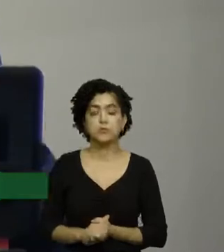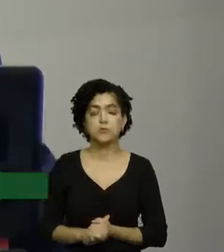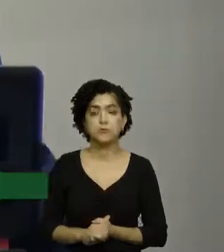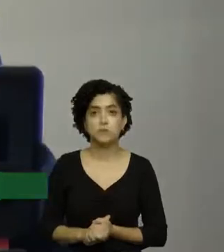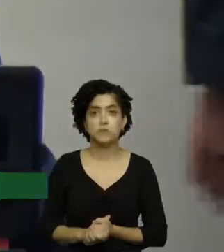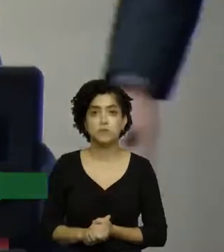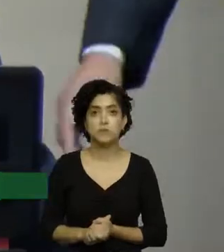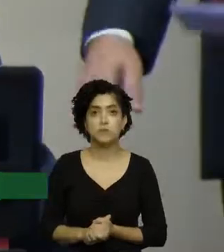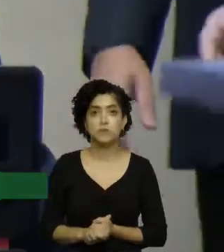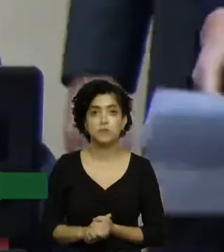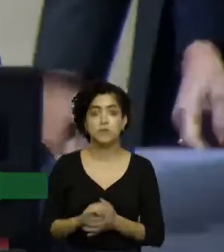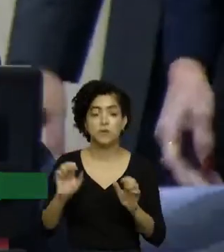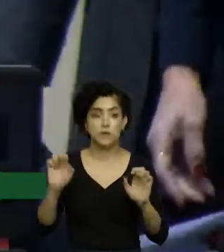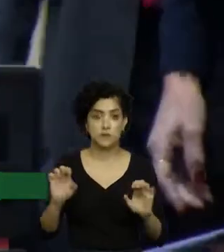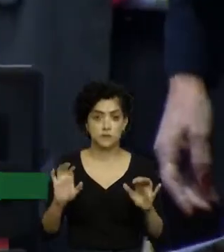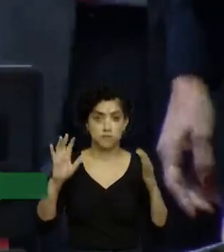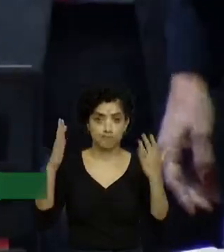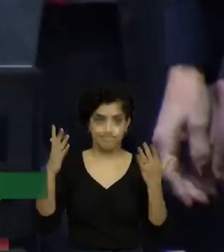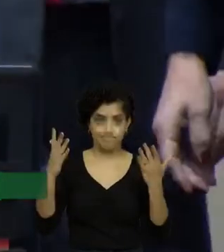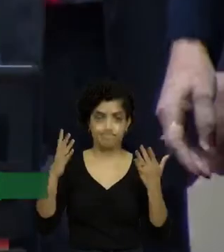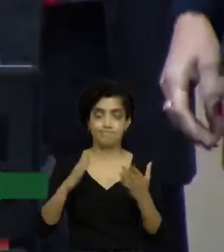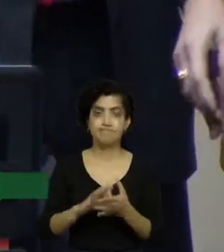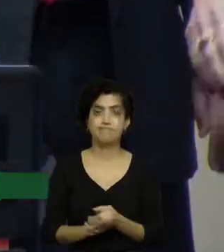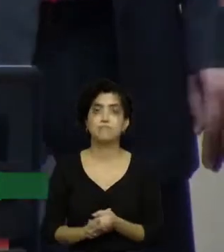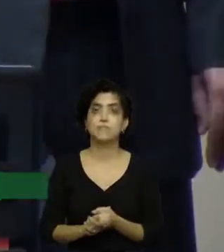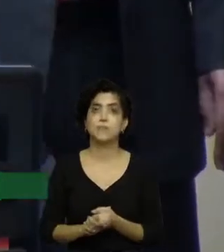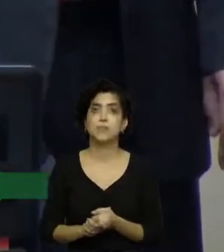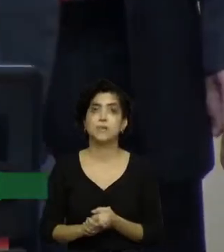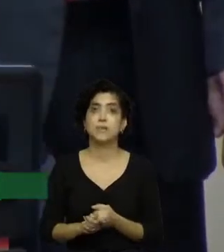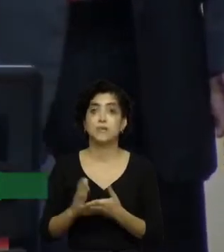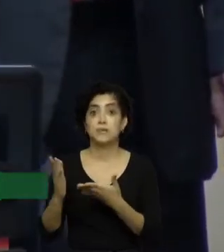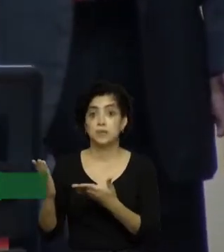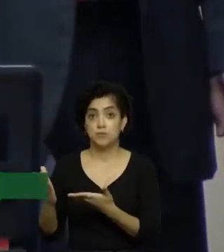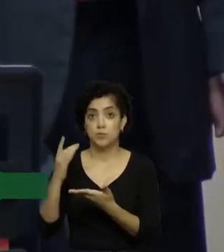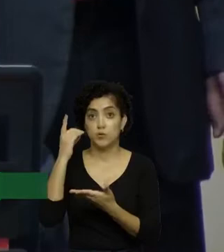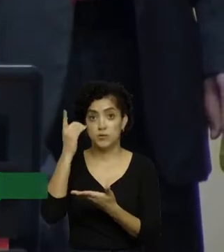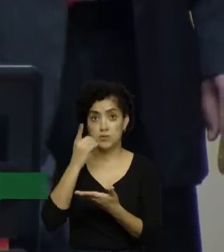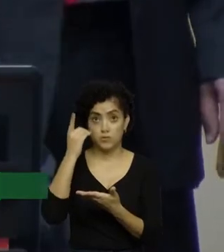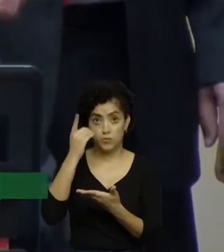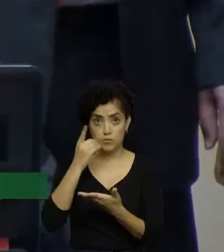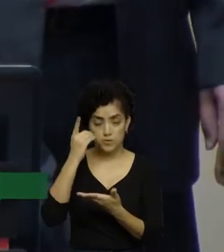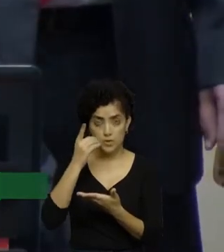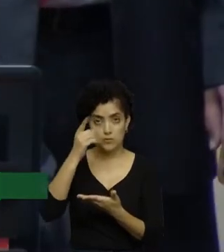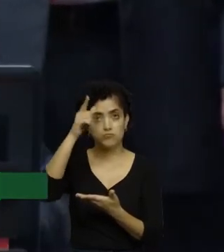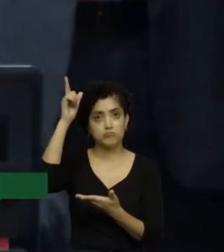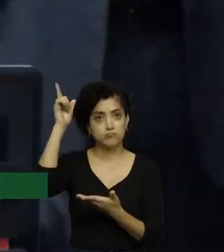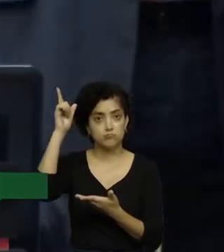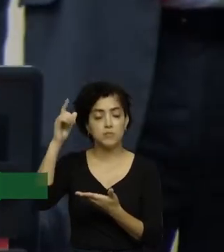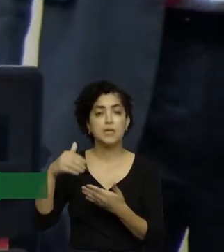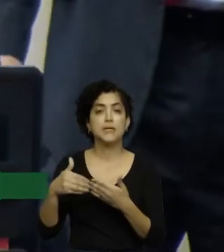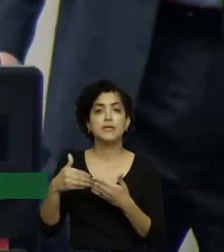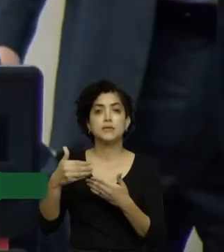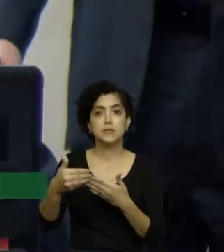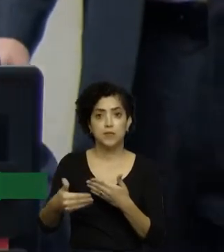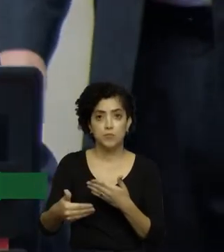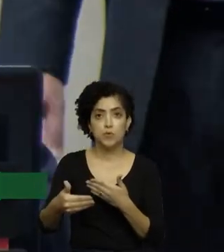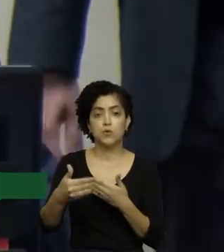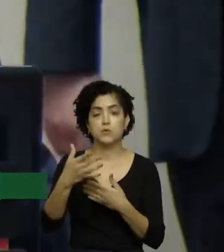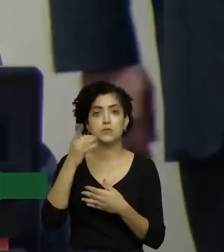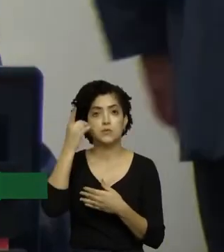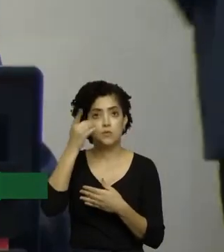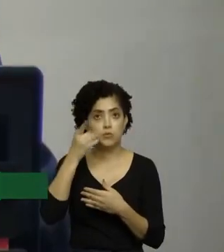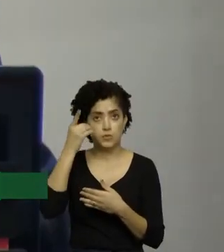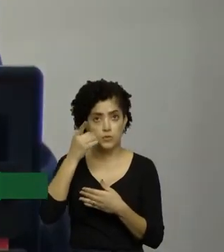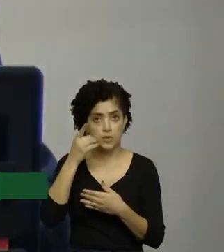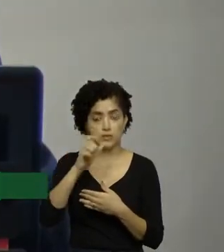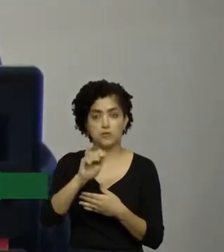os festejos do município, depois o deputado Sargento Lima e depois o deputado